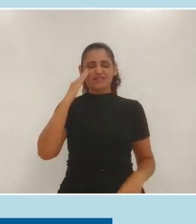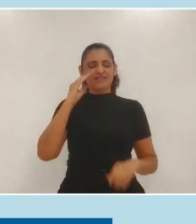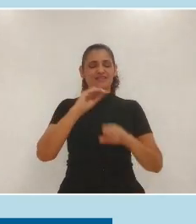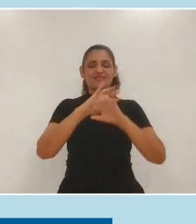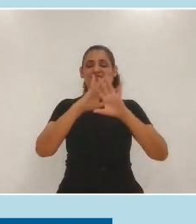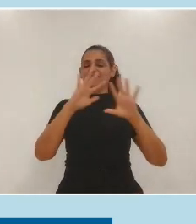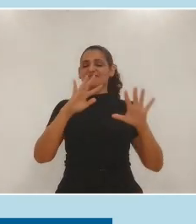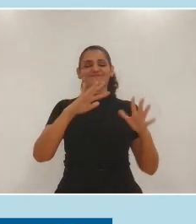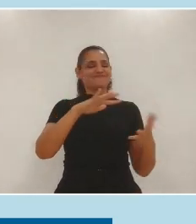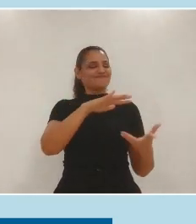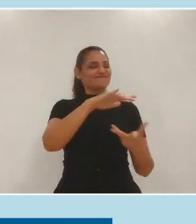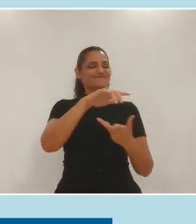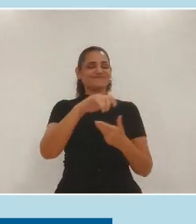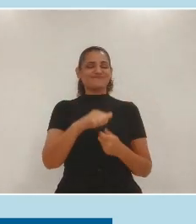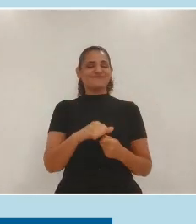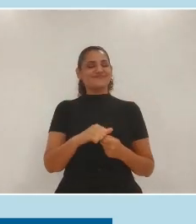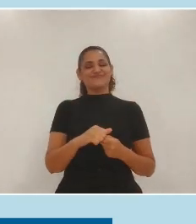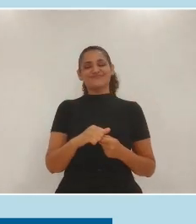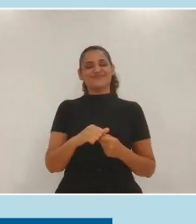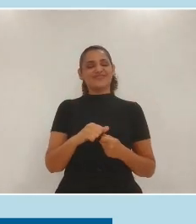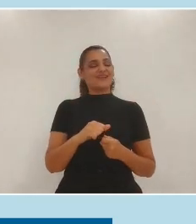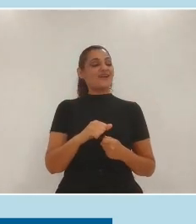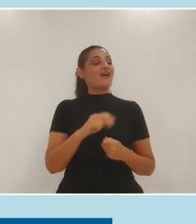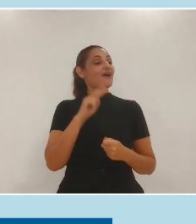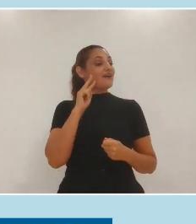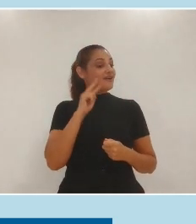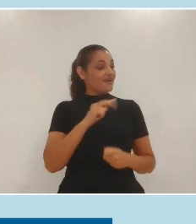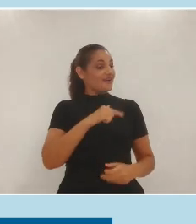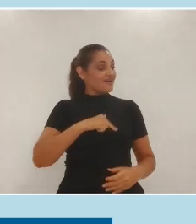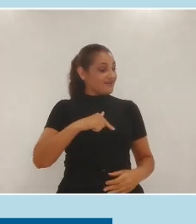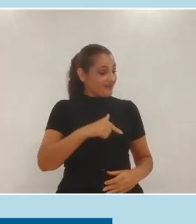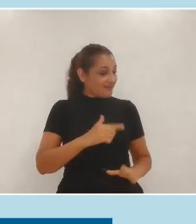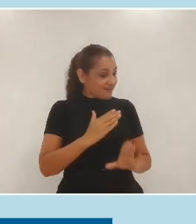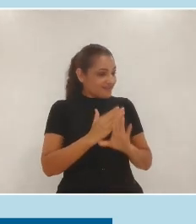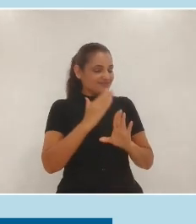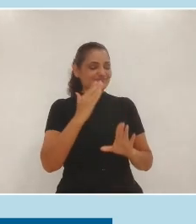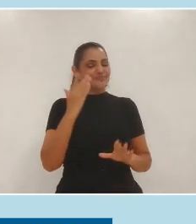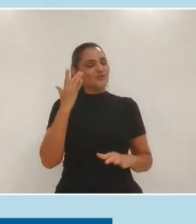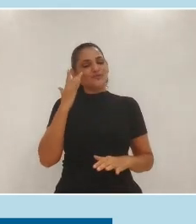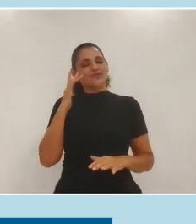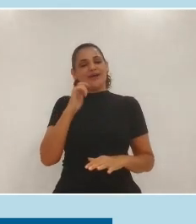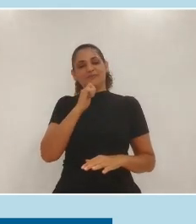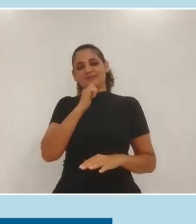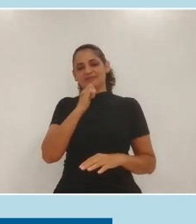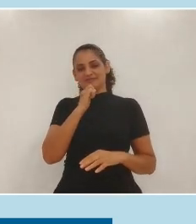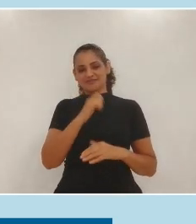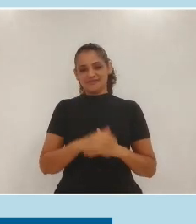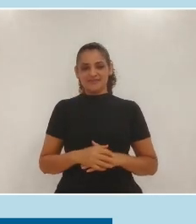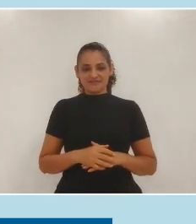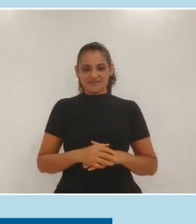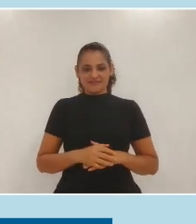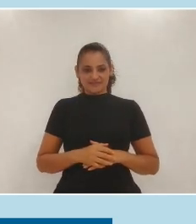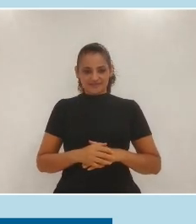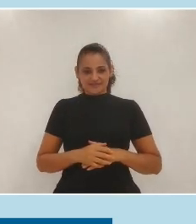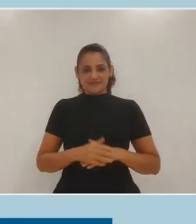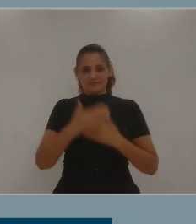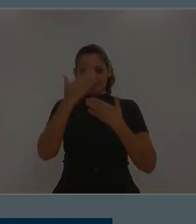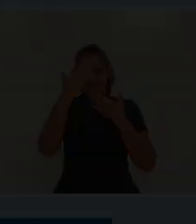não sabe reconhecer zebras. Muito obrigada, gente. Um beijo para vocês. Obrigada pela oportunidade.